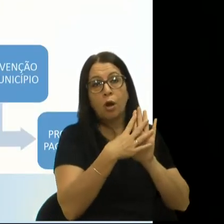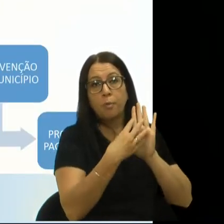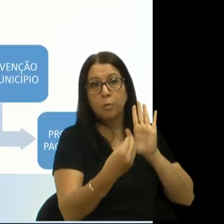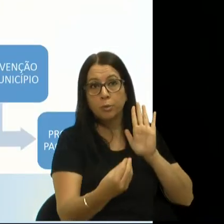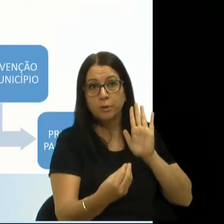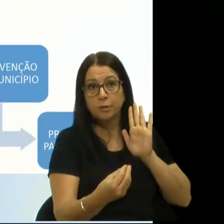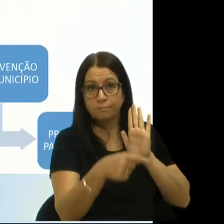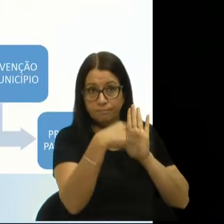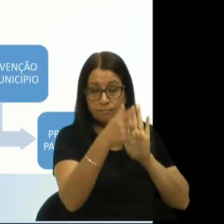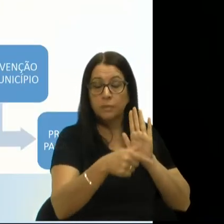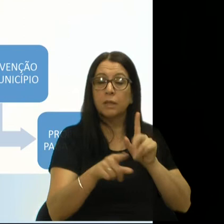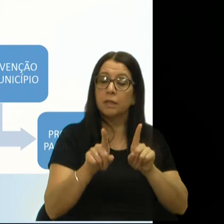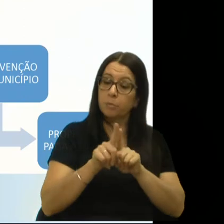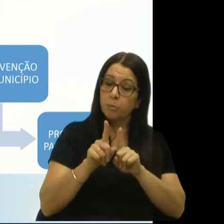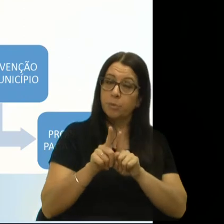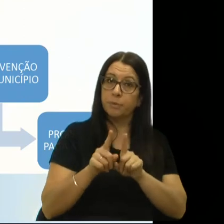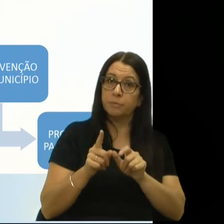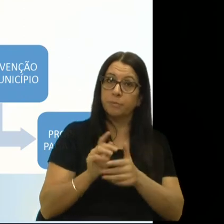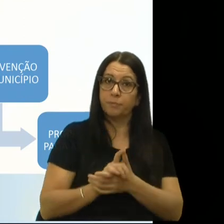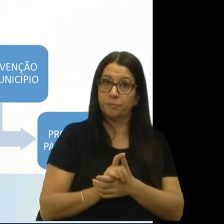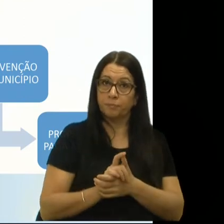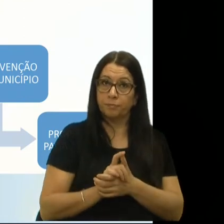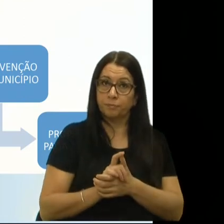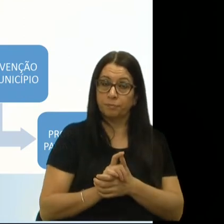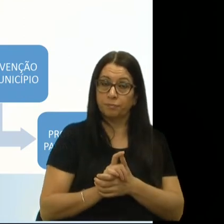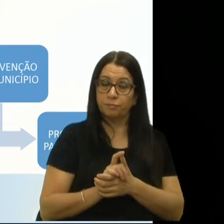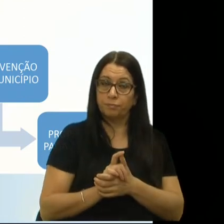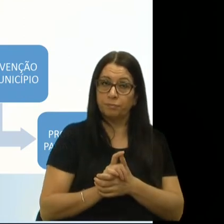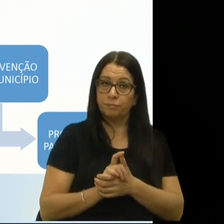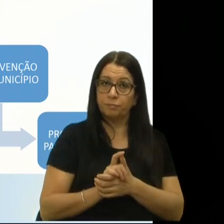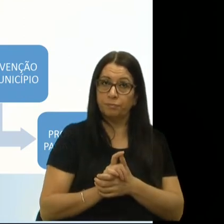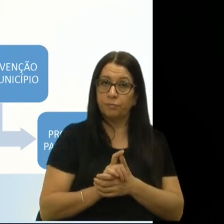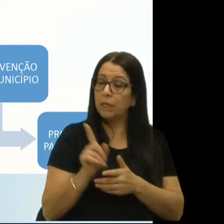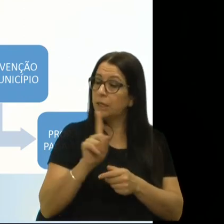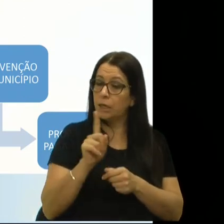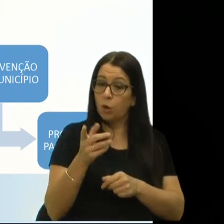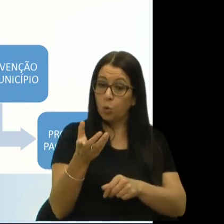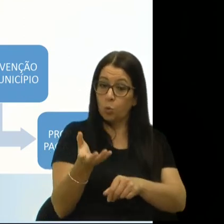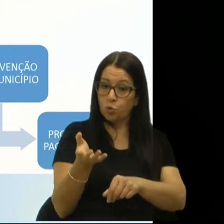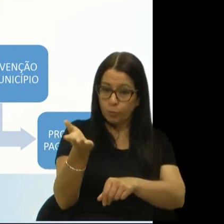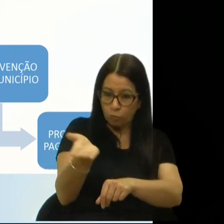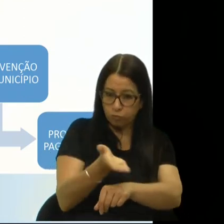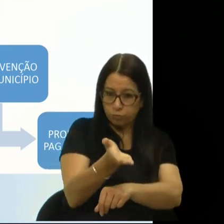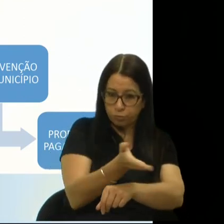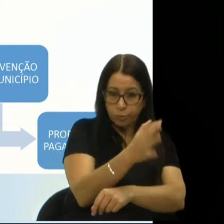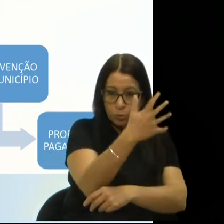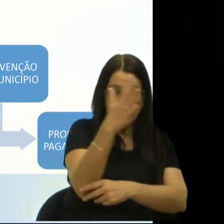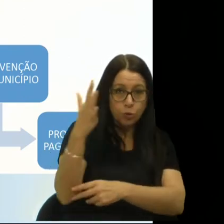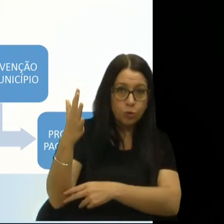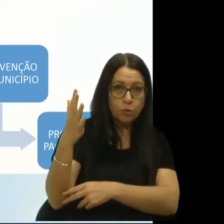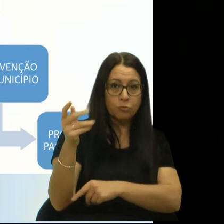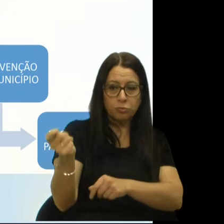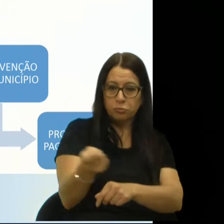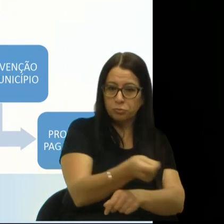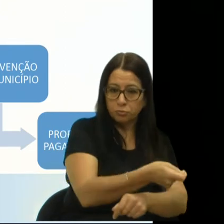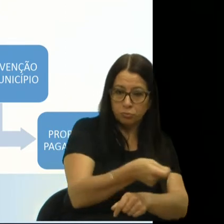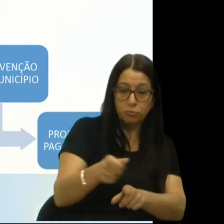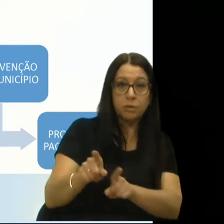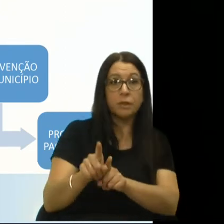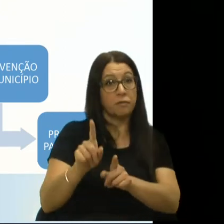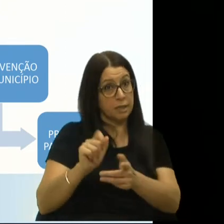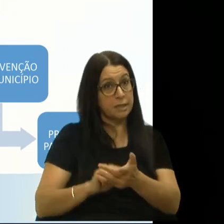Se após ele receber... Então, ele vai ser, se ele não cortou, o proprietário não cortou o terreno, vai